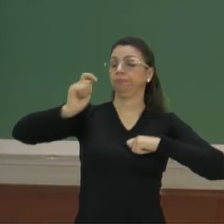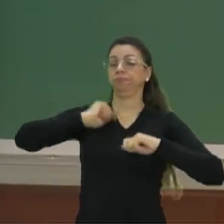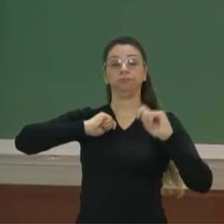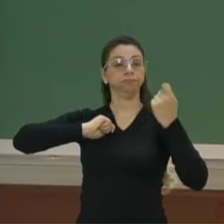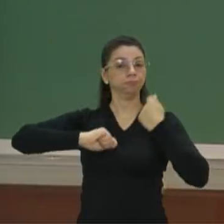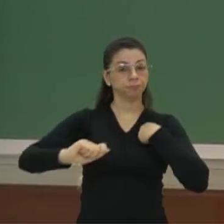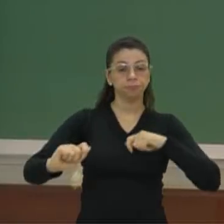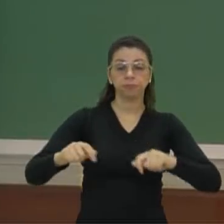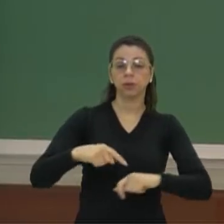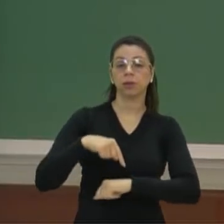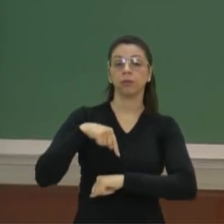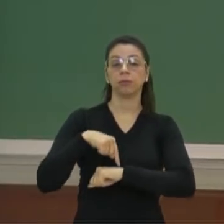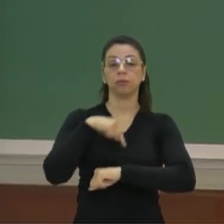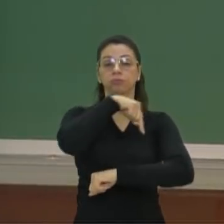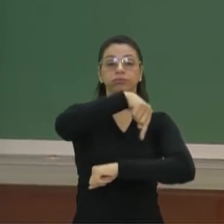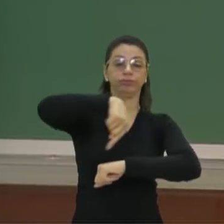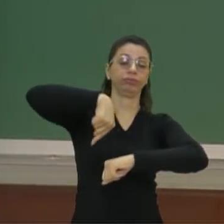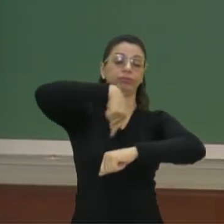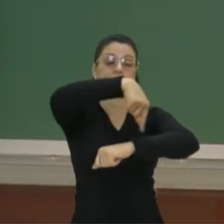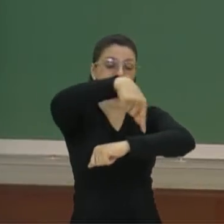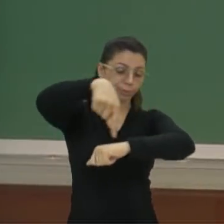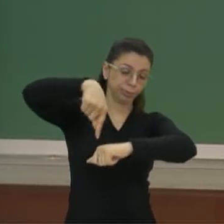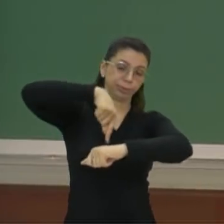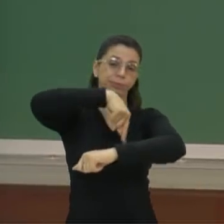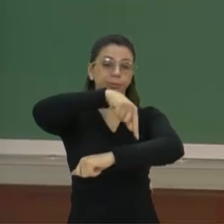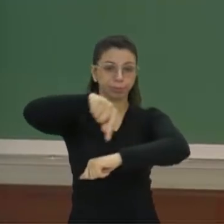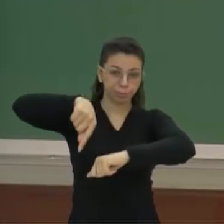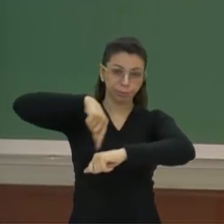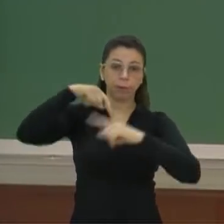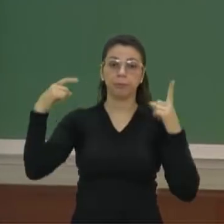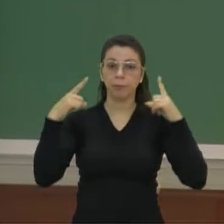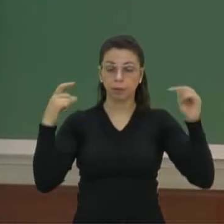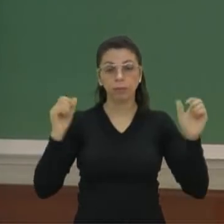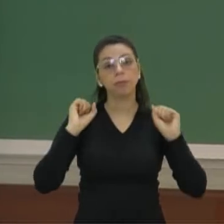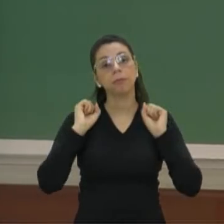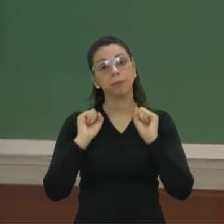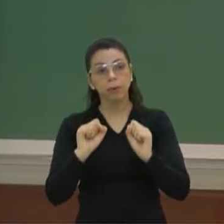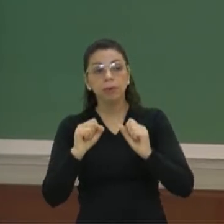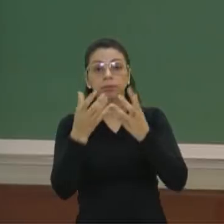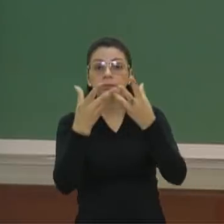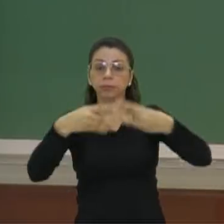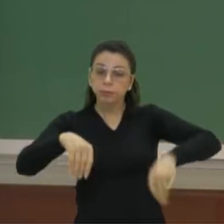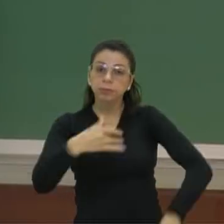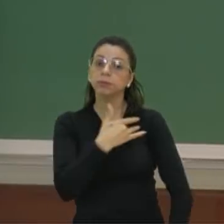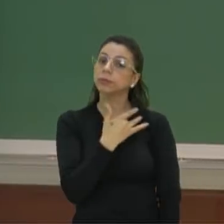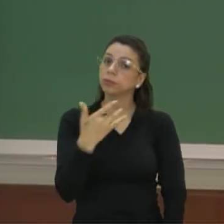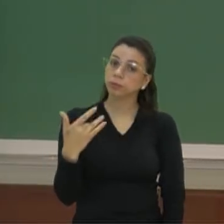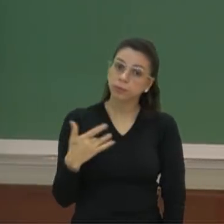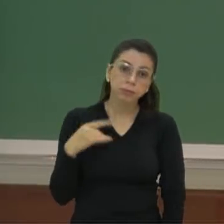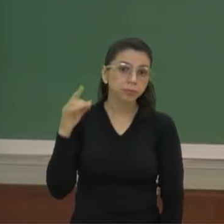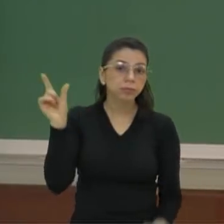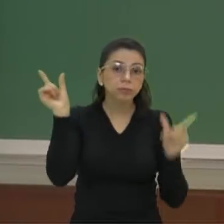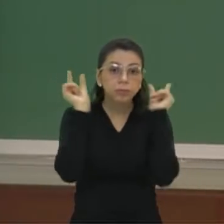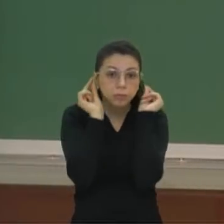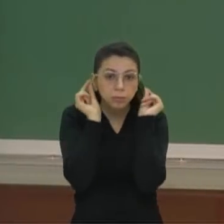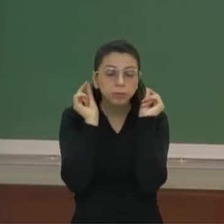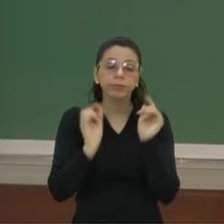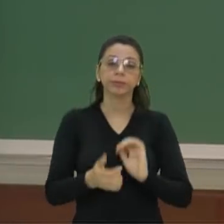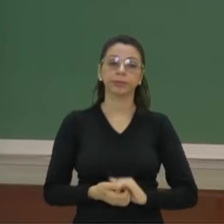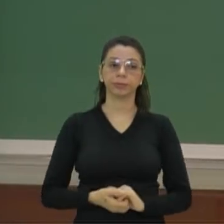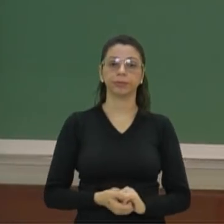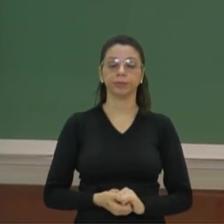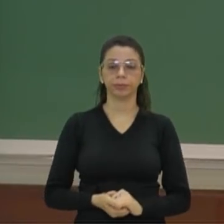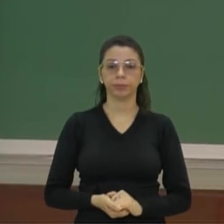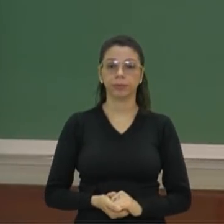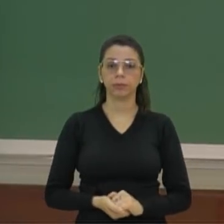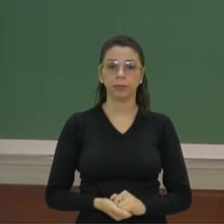expostos, por uma longa duração, pode prejudicar sim a nossa audição. Vamos para a terceira e última